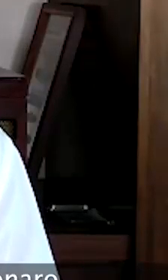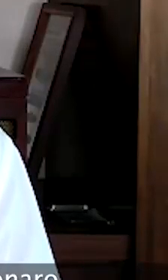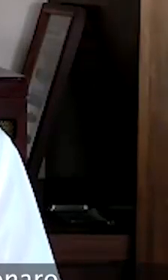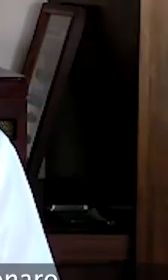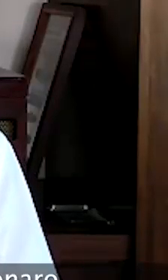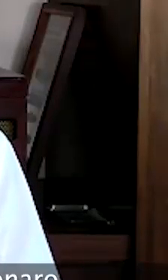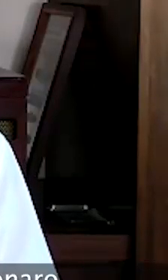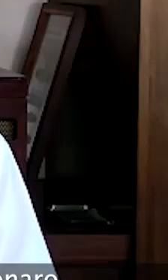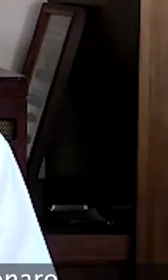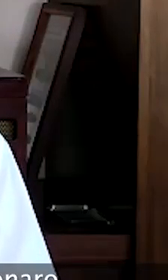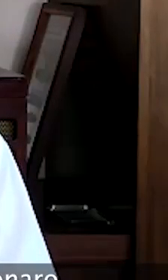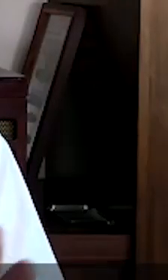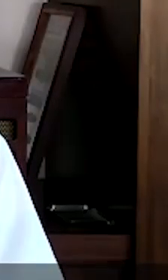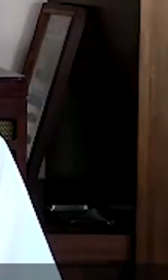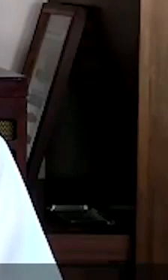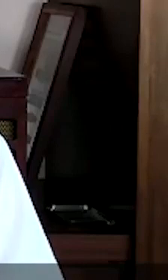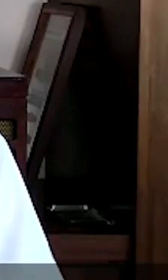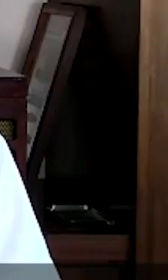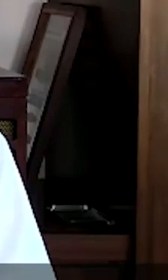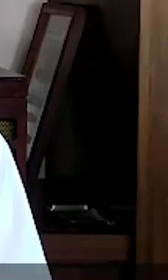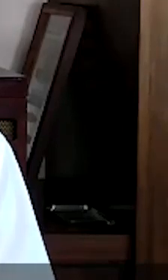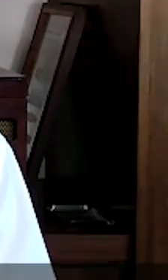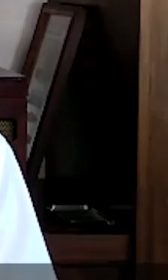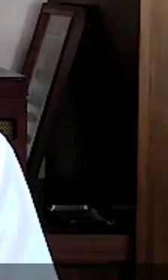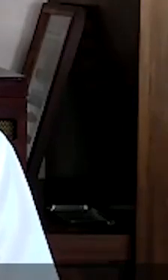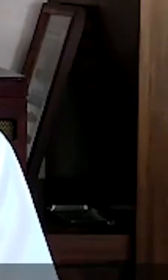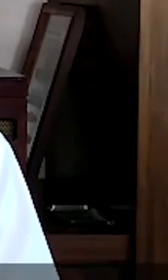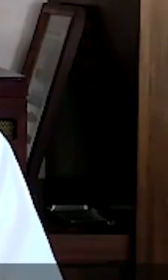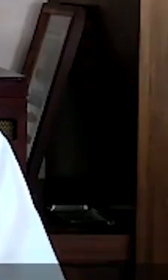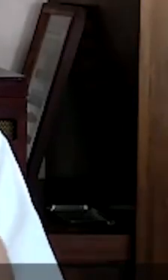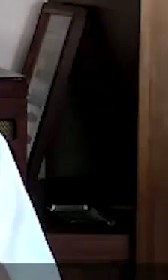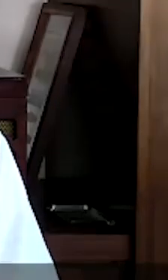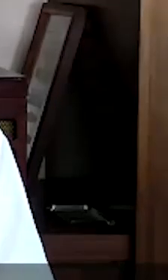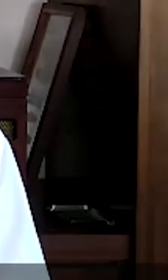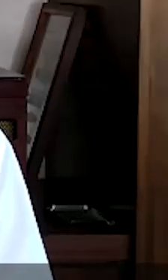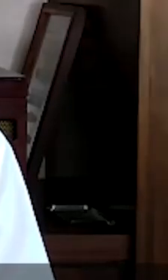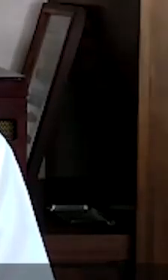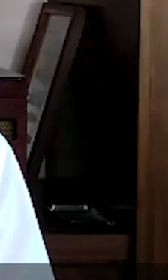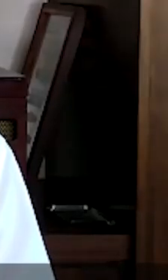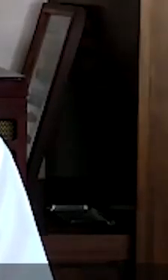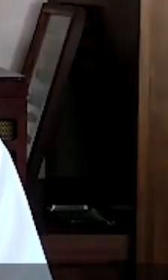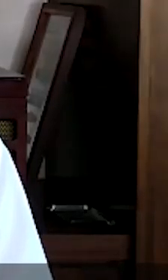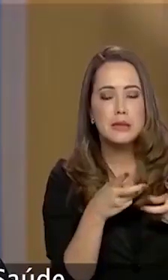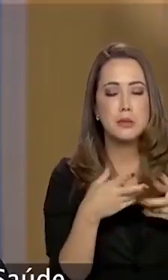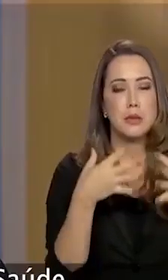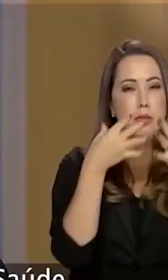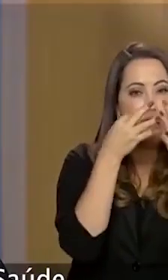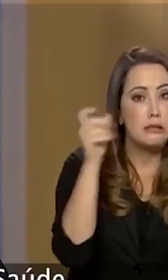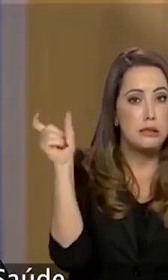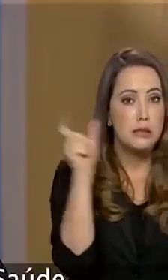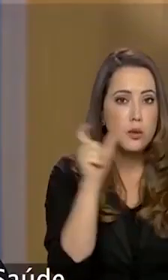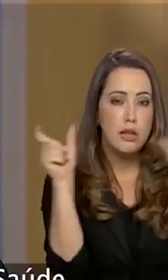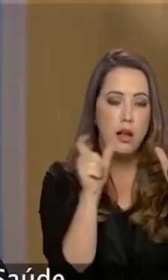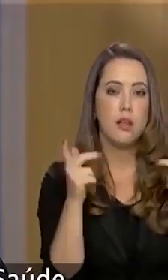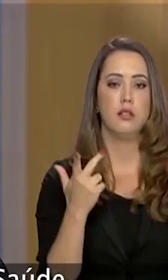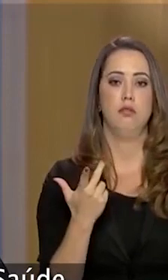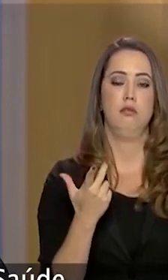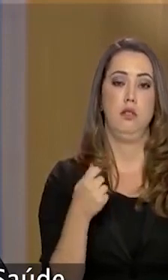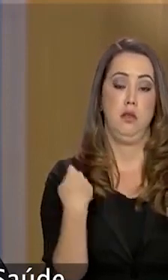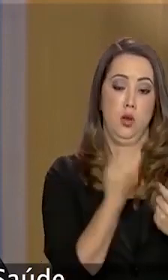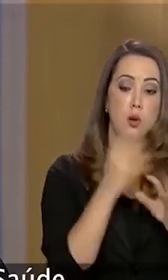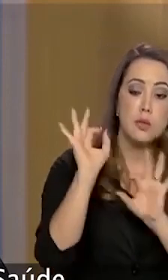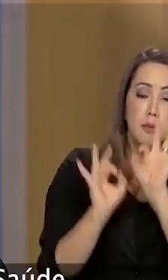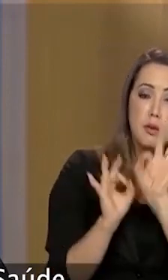da República, Jair Bolsonaro, na noite do dia 24, foi o exato oposto disso. Contrariando as orientações